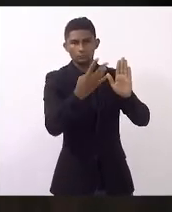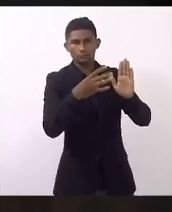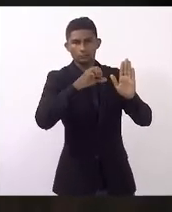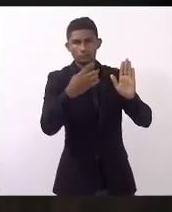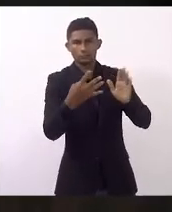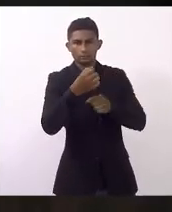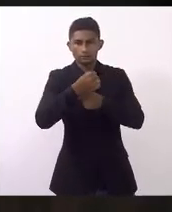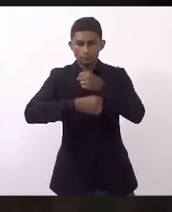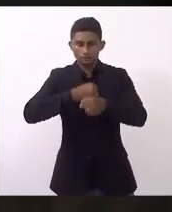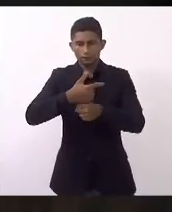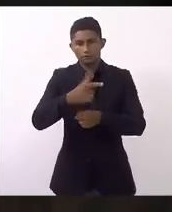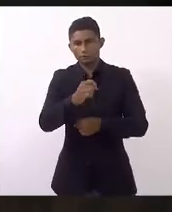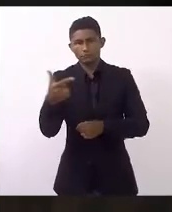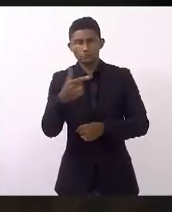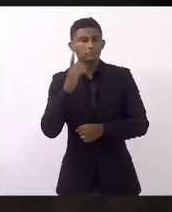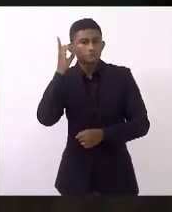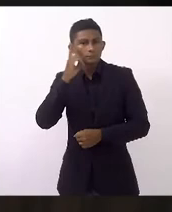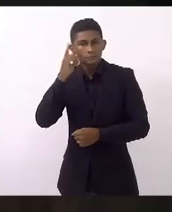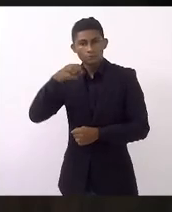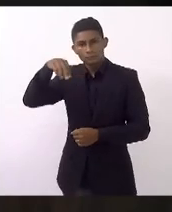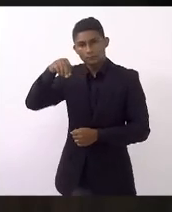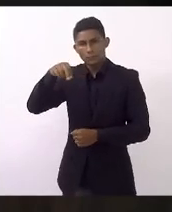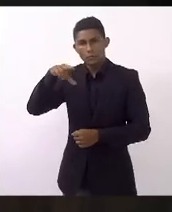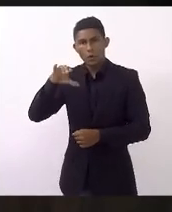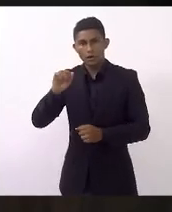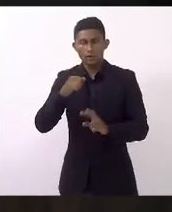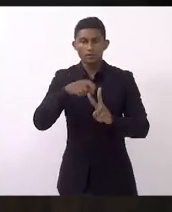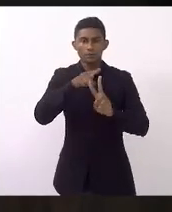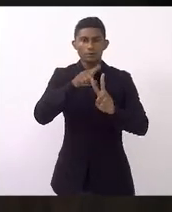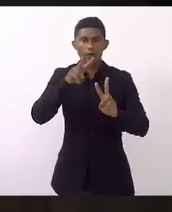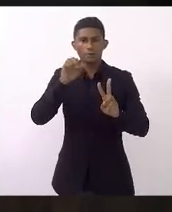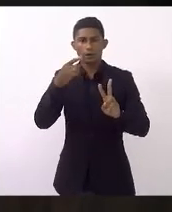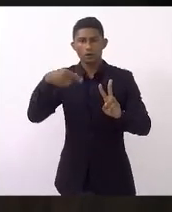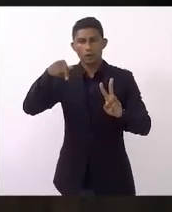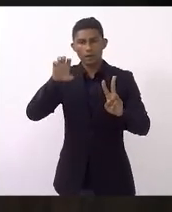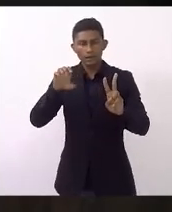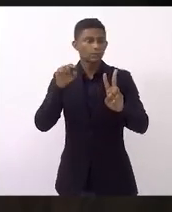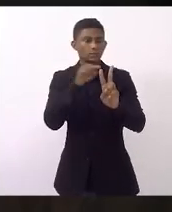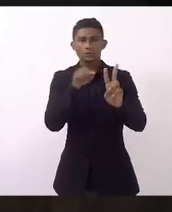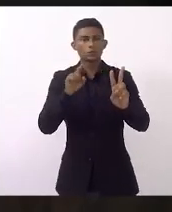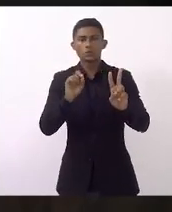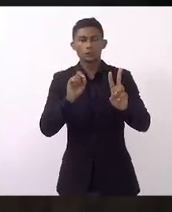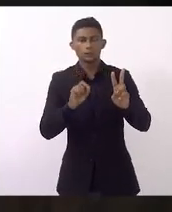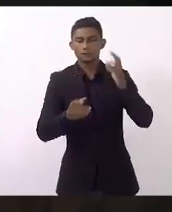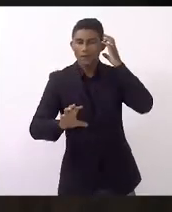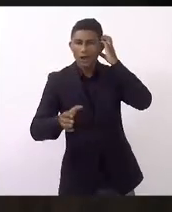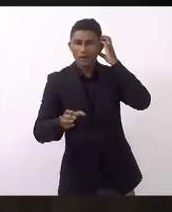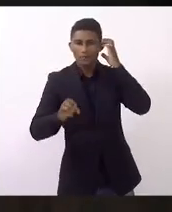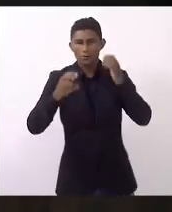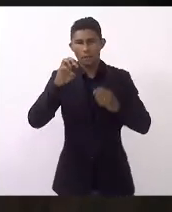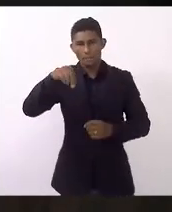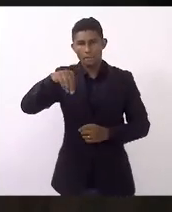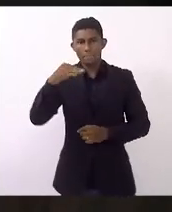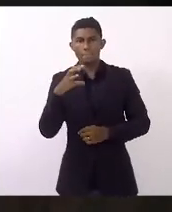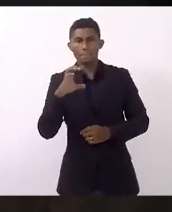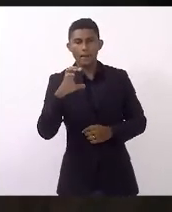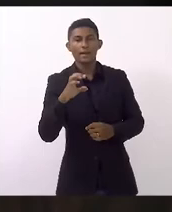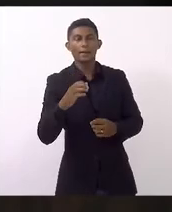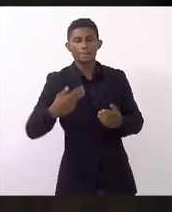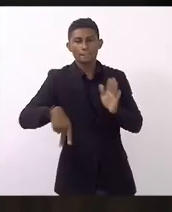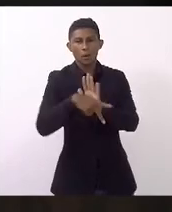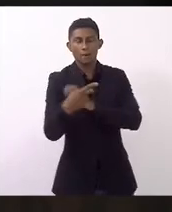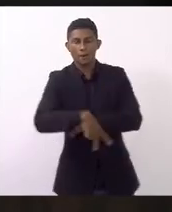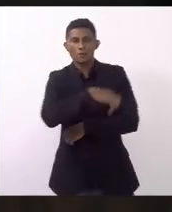5494-2022, de autoria do deputado dos deputados Mônica Francisco e Valdeque Carneiro. Declara a Rádio MEC como patrimônio histórico, cultural e material do Estado do Rio de